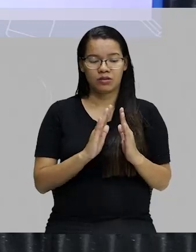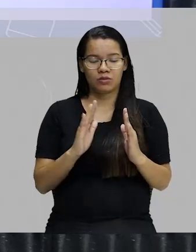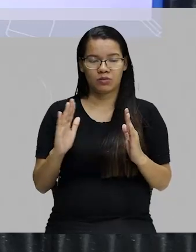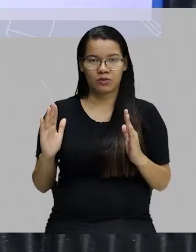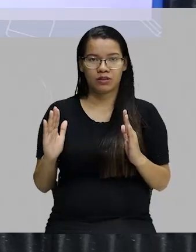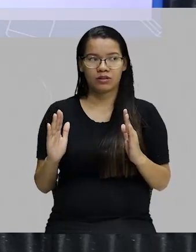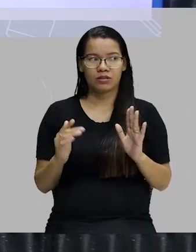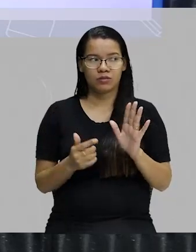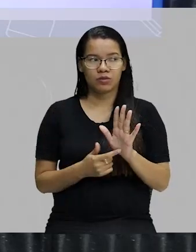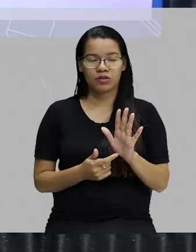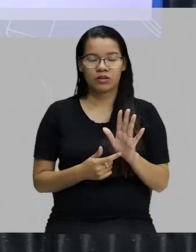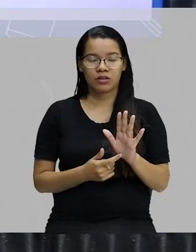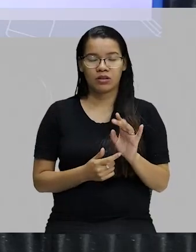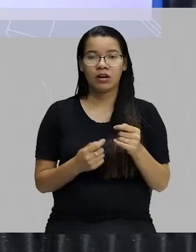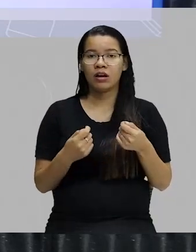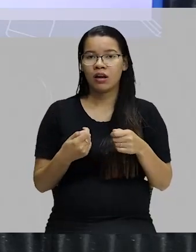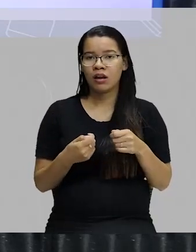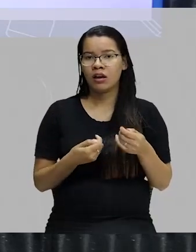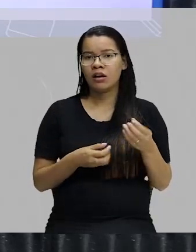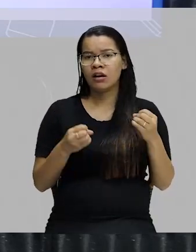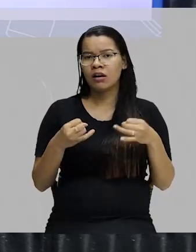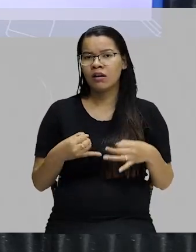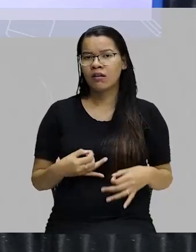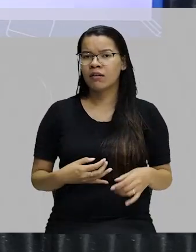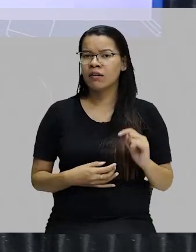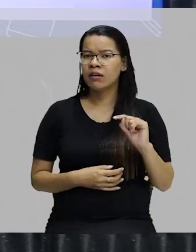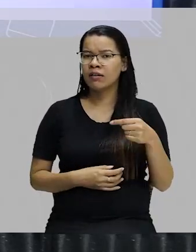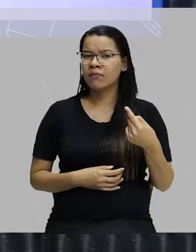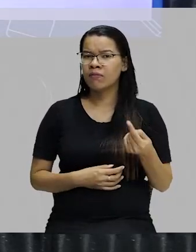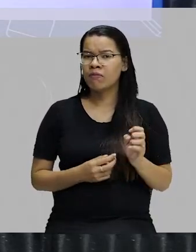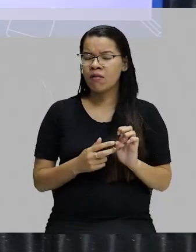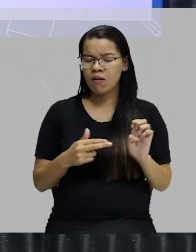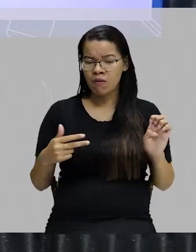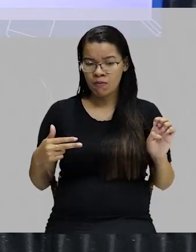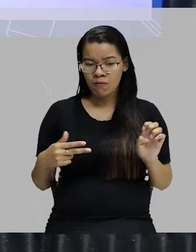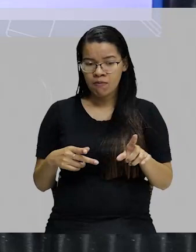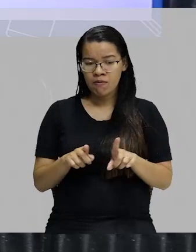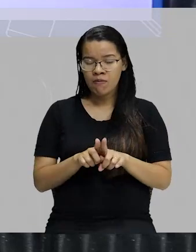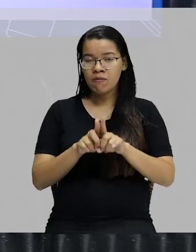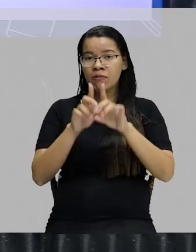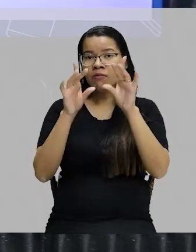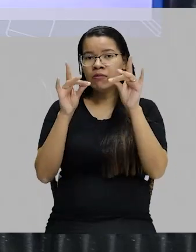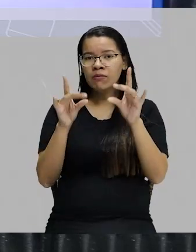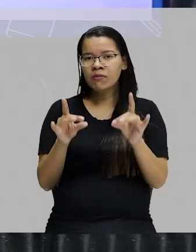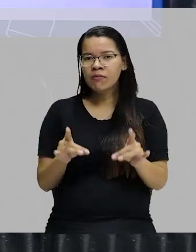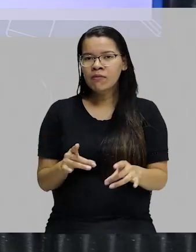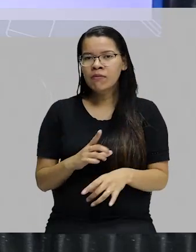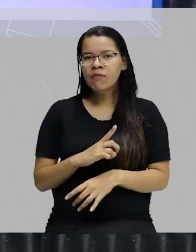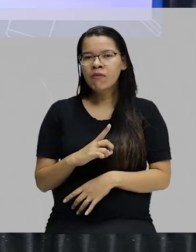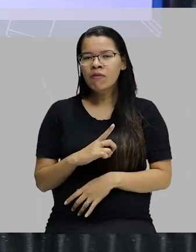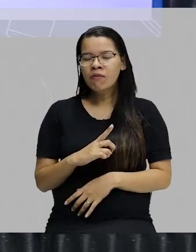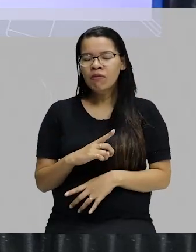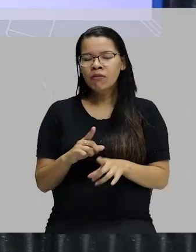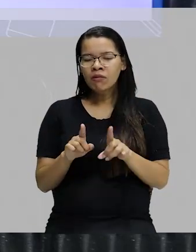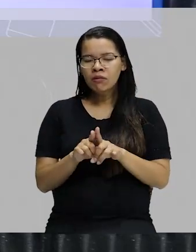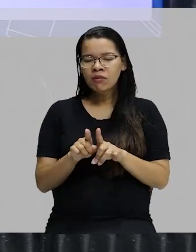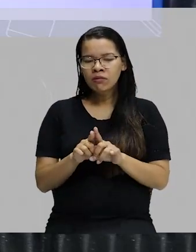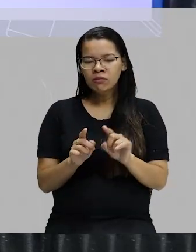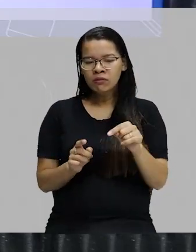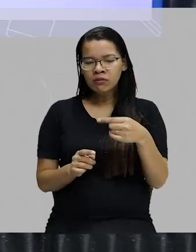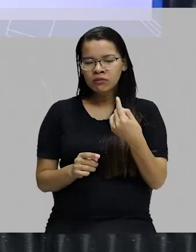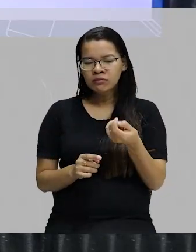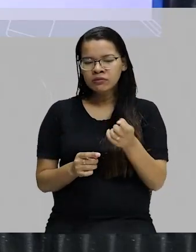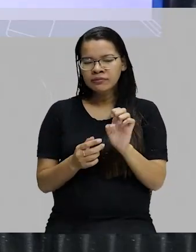Eu preciso dizer o próximo elemento e, detalhe, eu também tenho aqui, né, uma